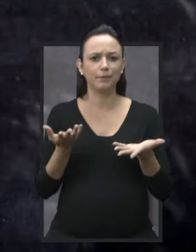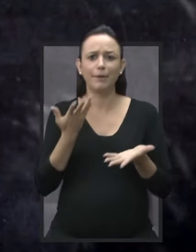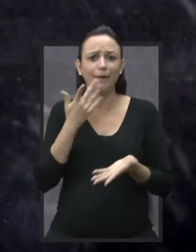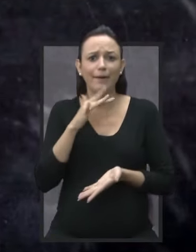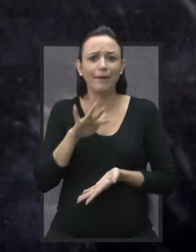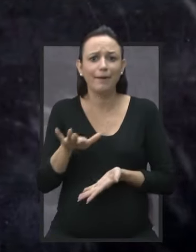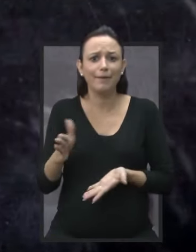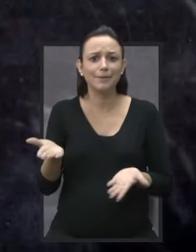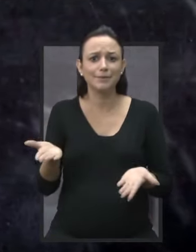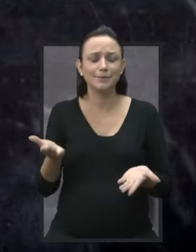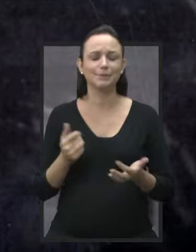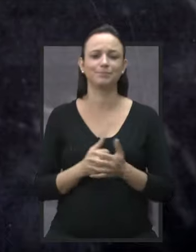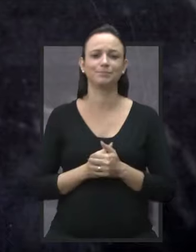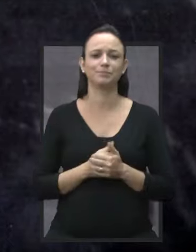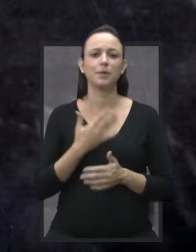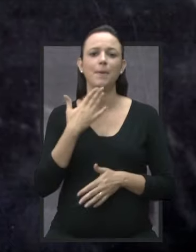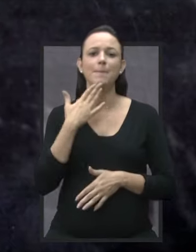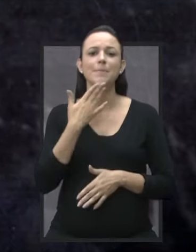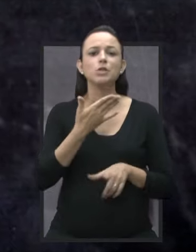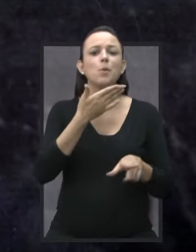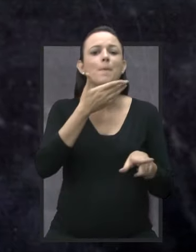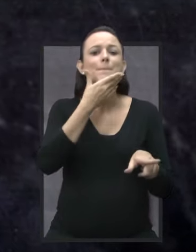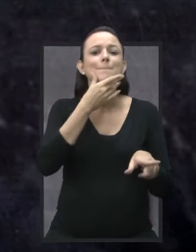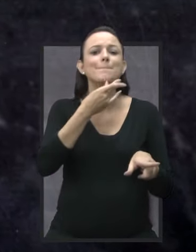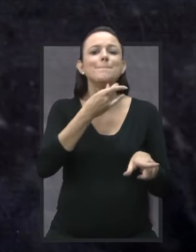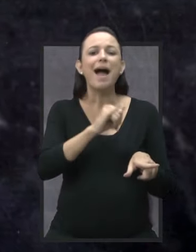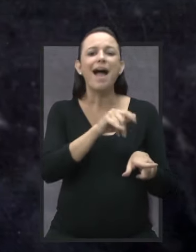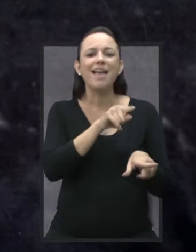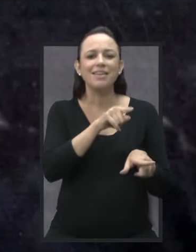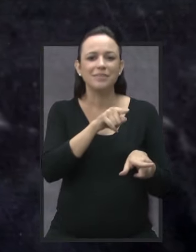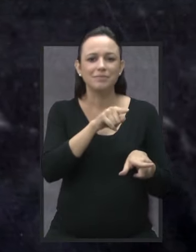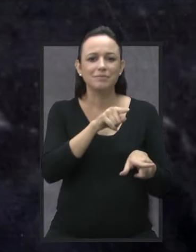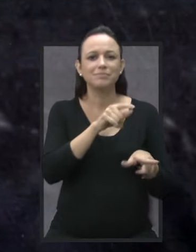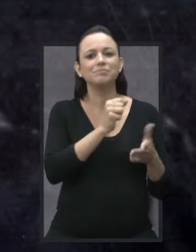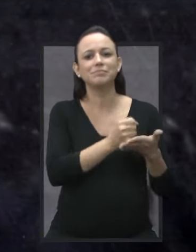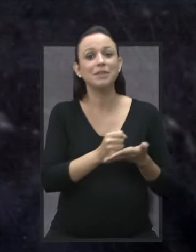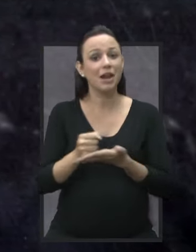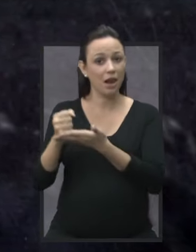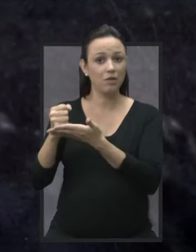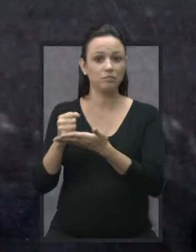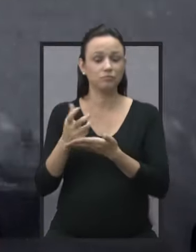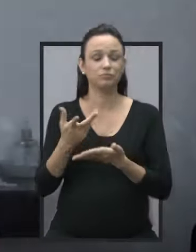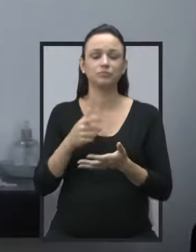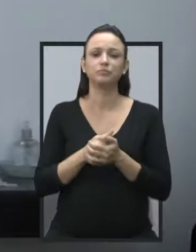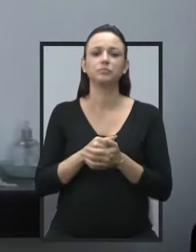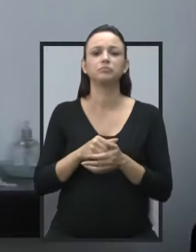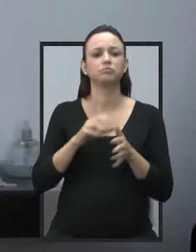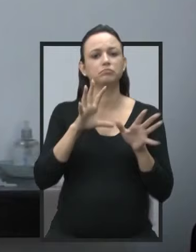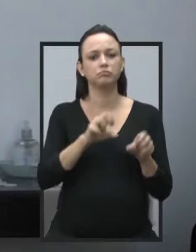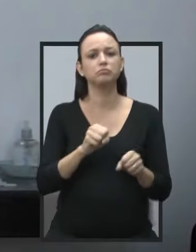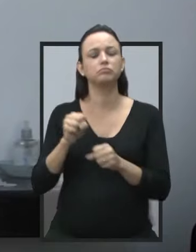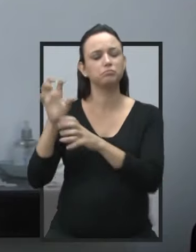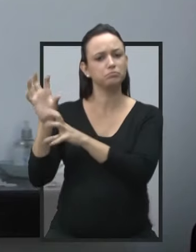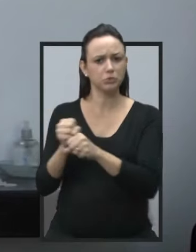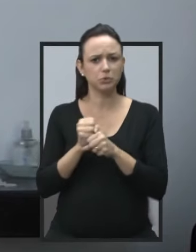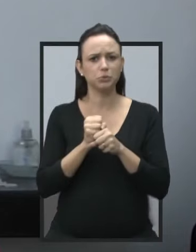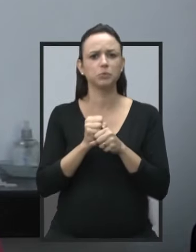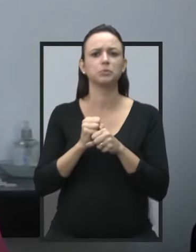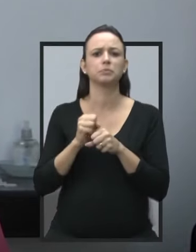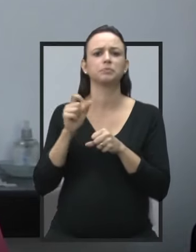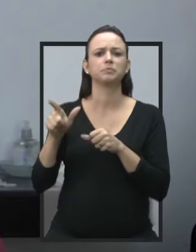anos, uma criança. Pediu para o pai dela vir aqui, pegou e levou para Jaú.